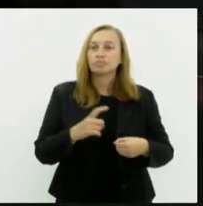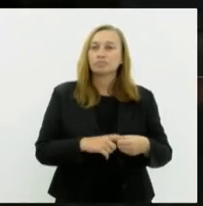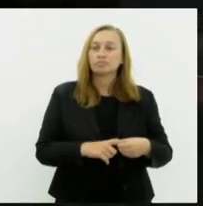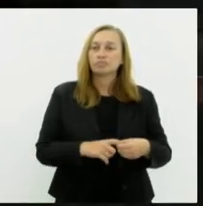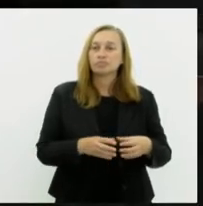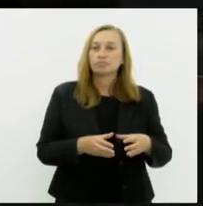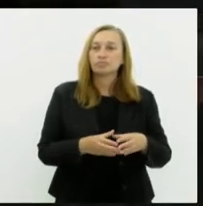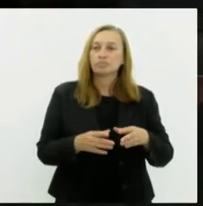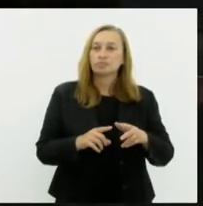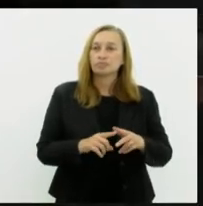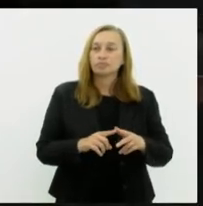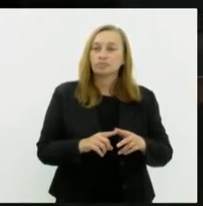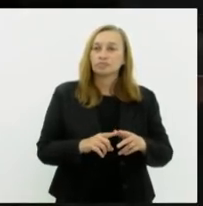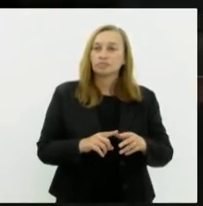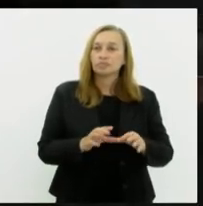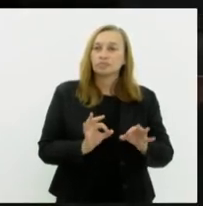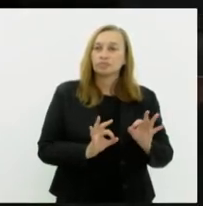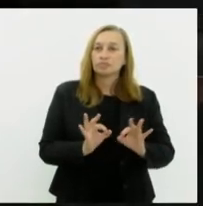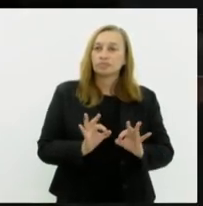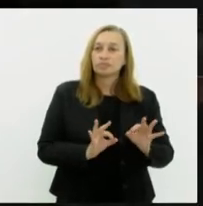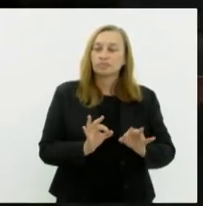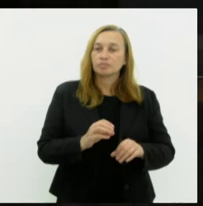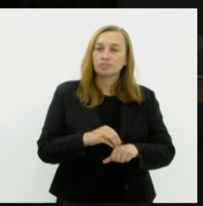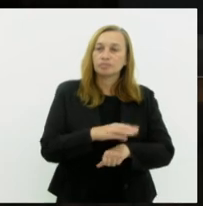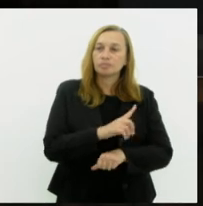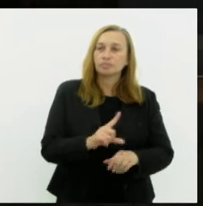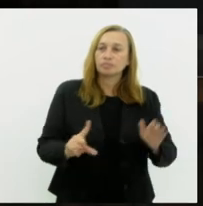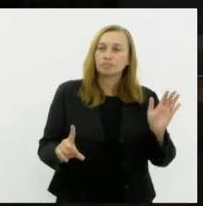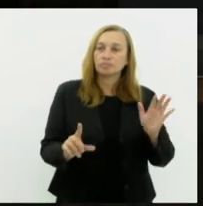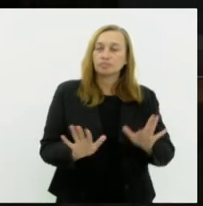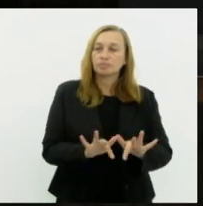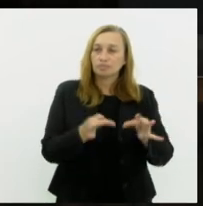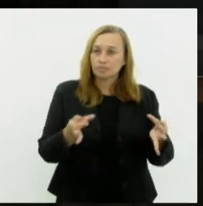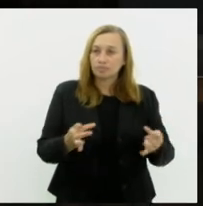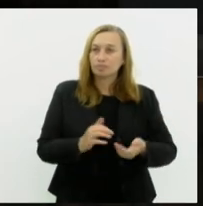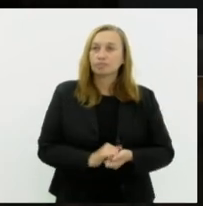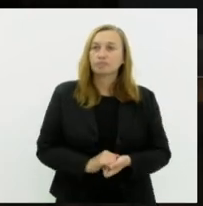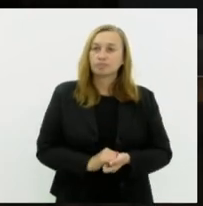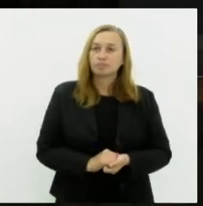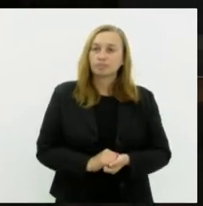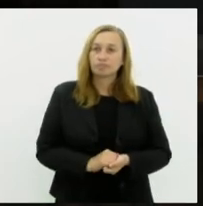autor para elaborar a indicação simples.